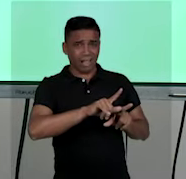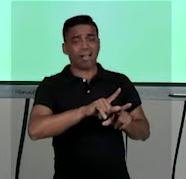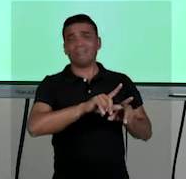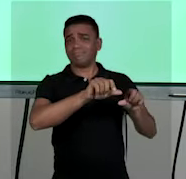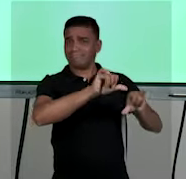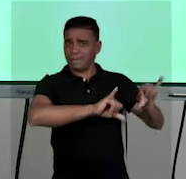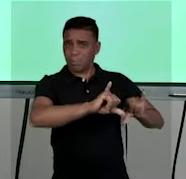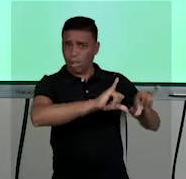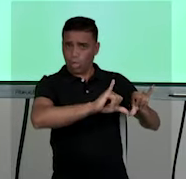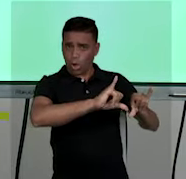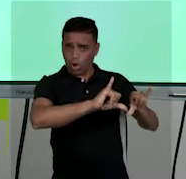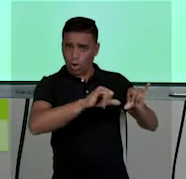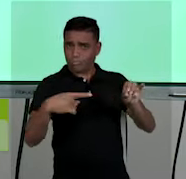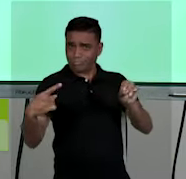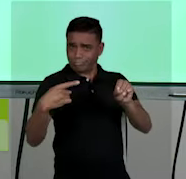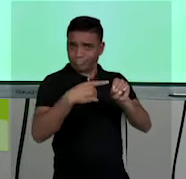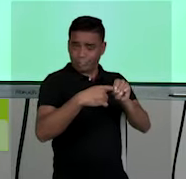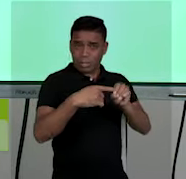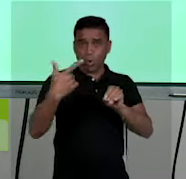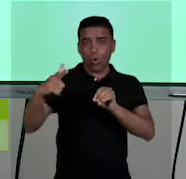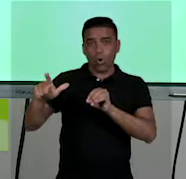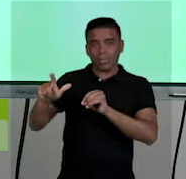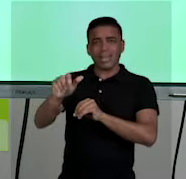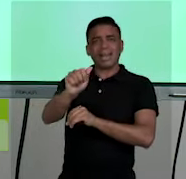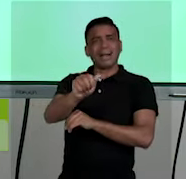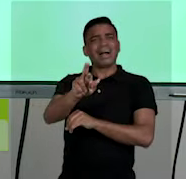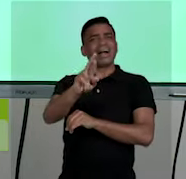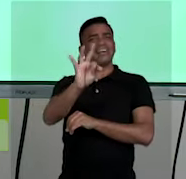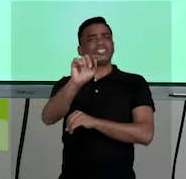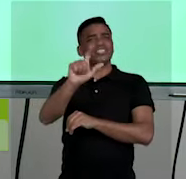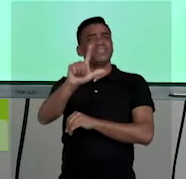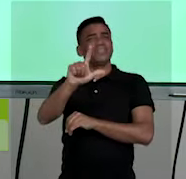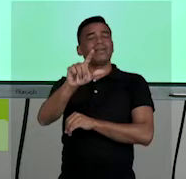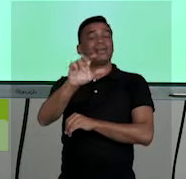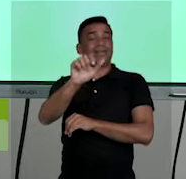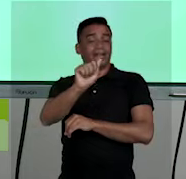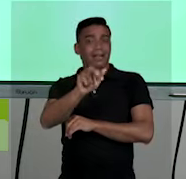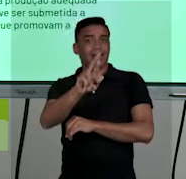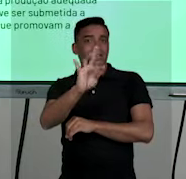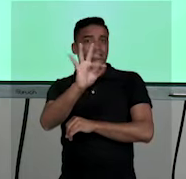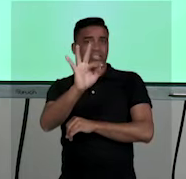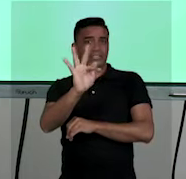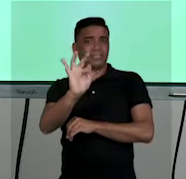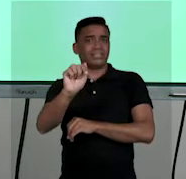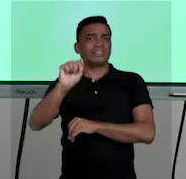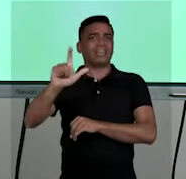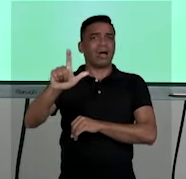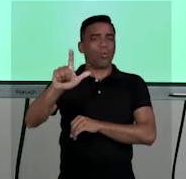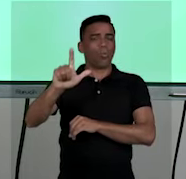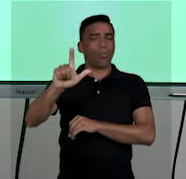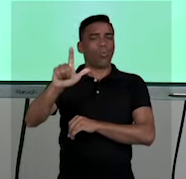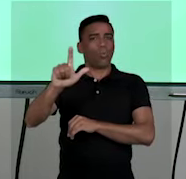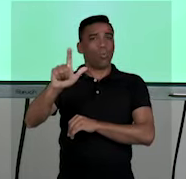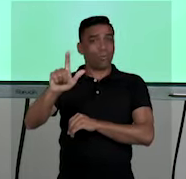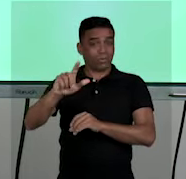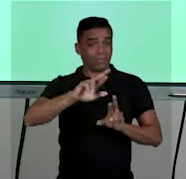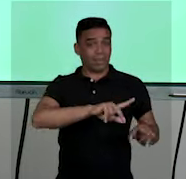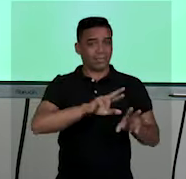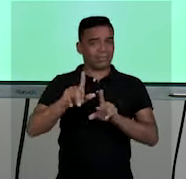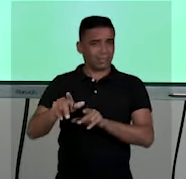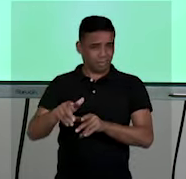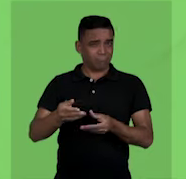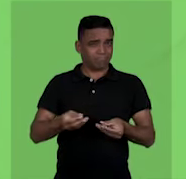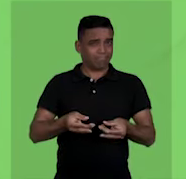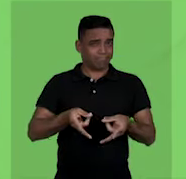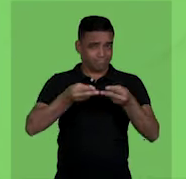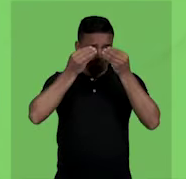fertilização in vitro com a inseminação artificial? Acho que ficou bem claro. Agora nós vamos para a nossa última pergunta, que é a de